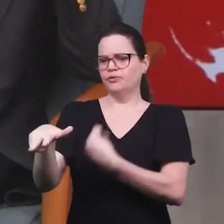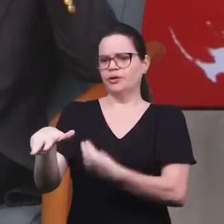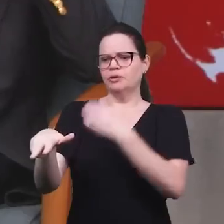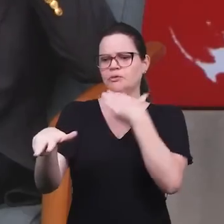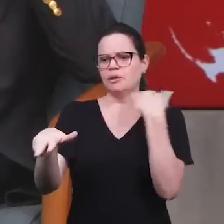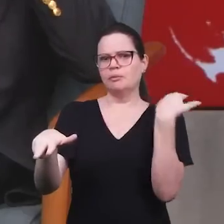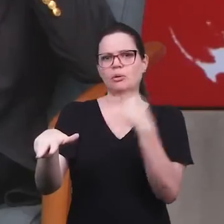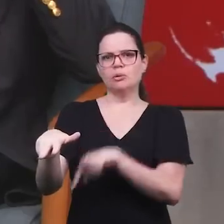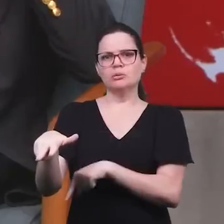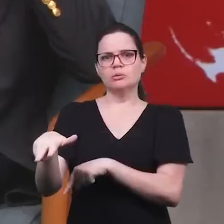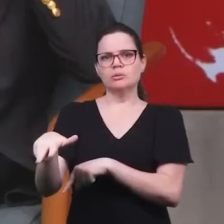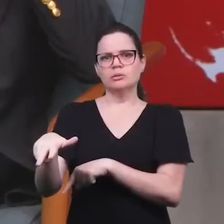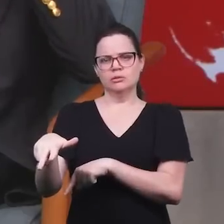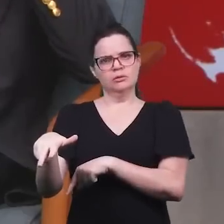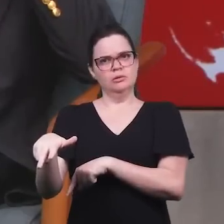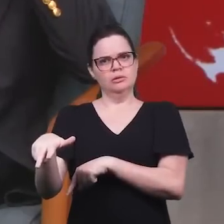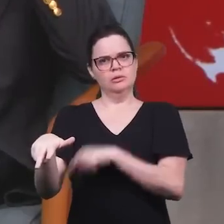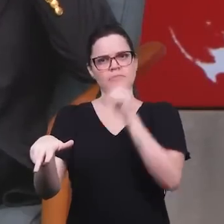Ora,